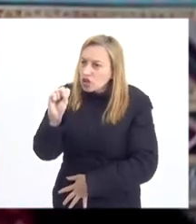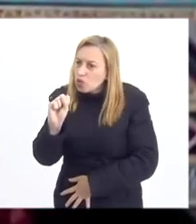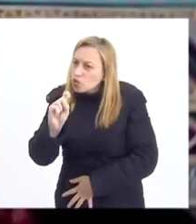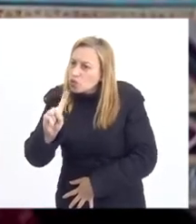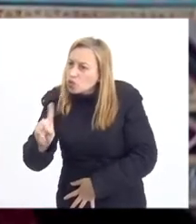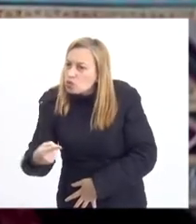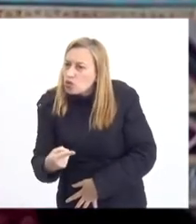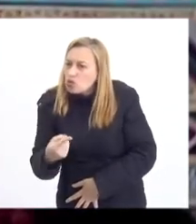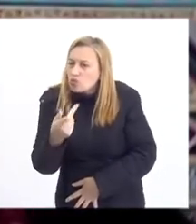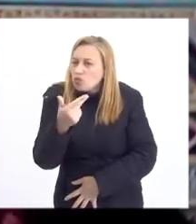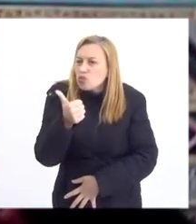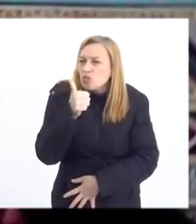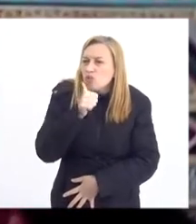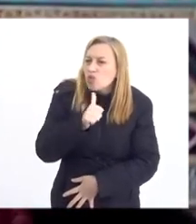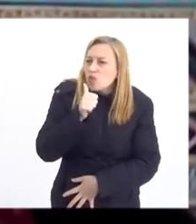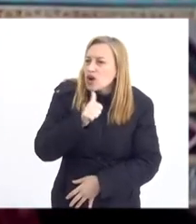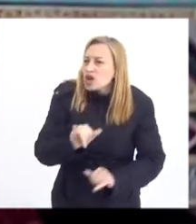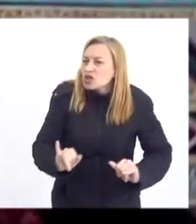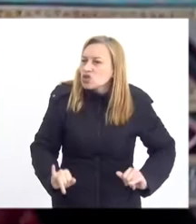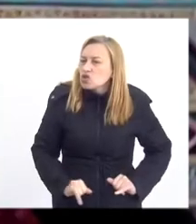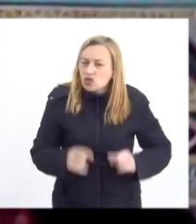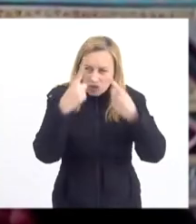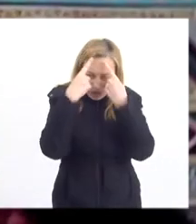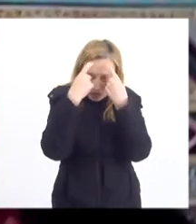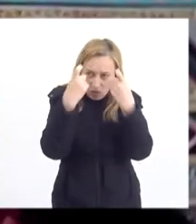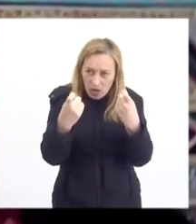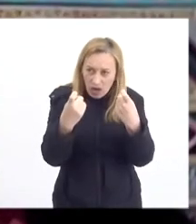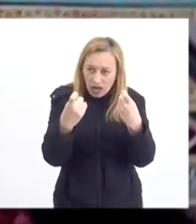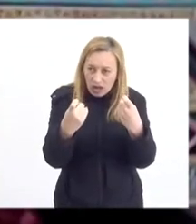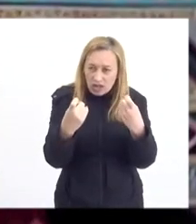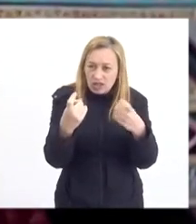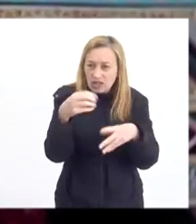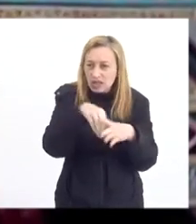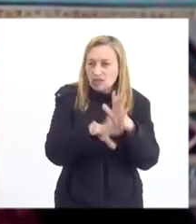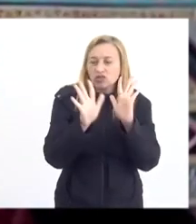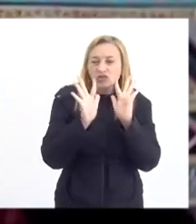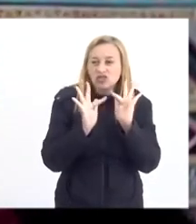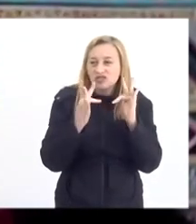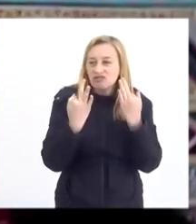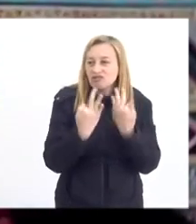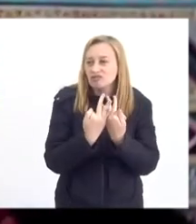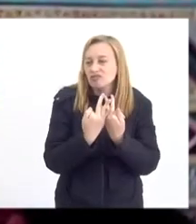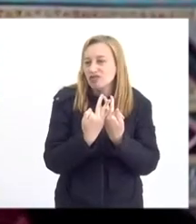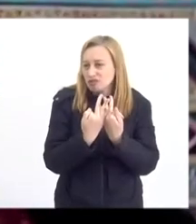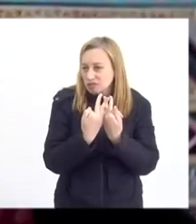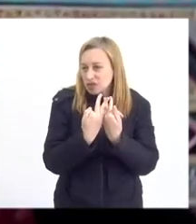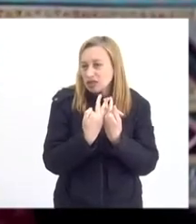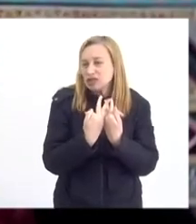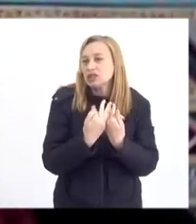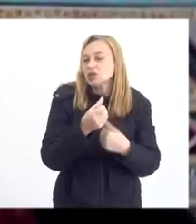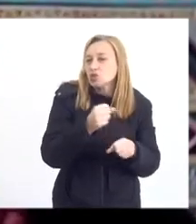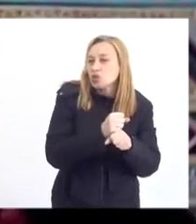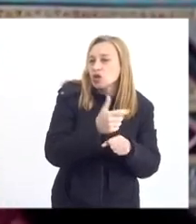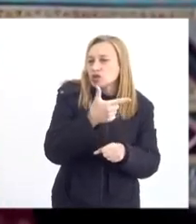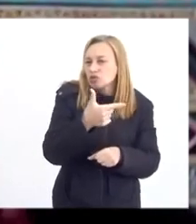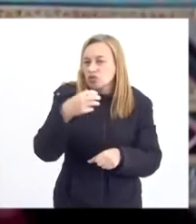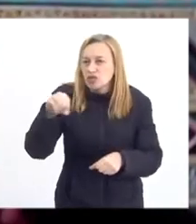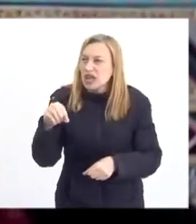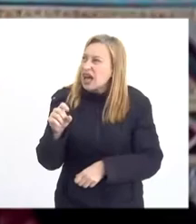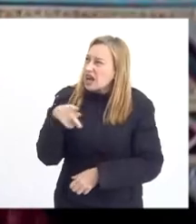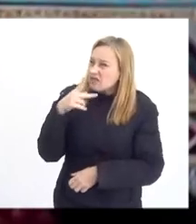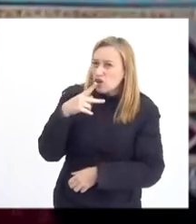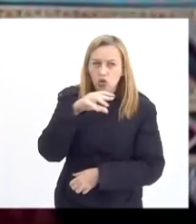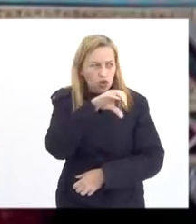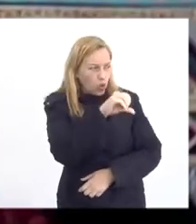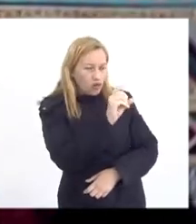mulheres que sofreram violência doméstica e familiar no ano de 2020. Ela botou 9 mil, eu falei não.